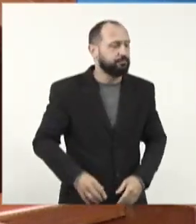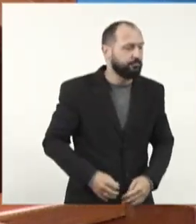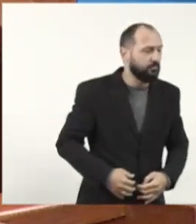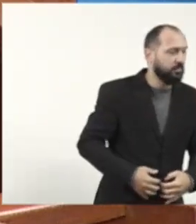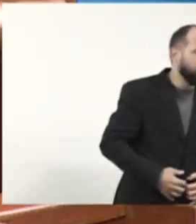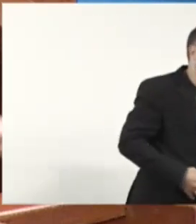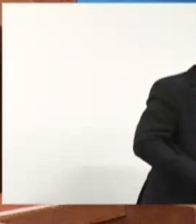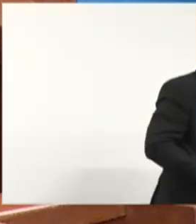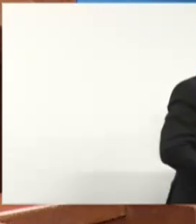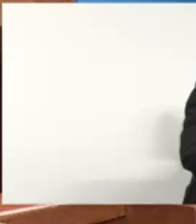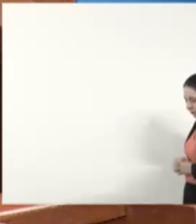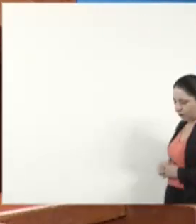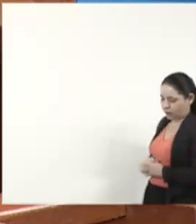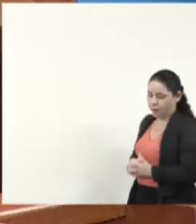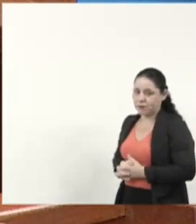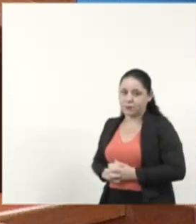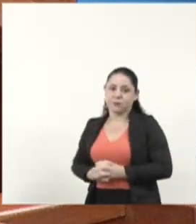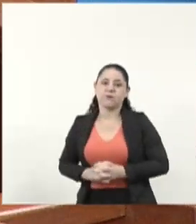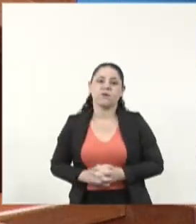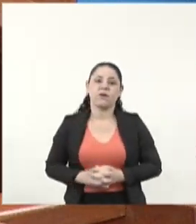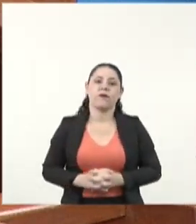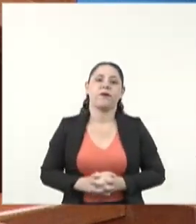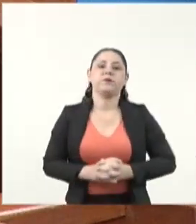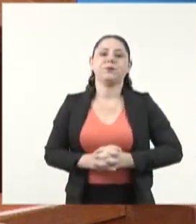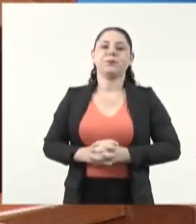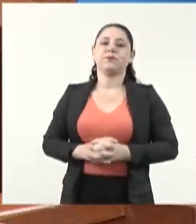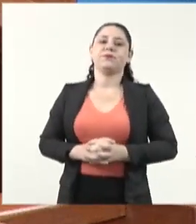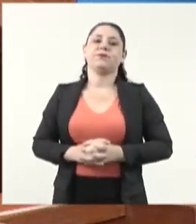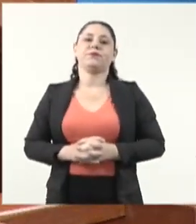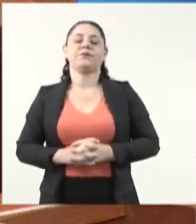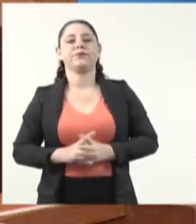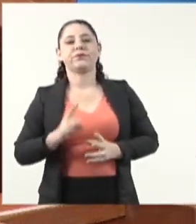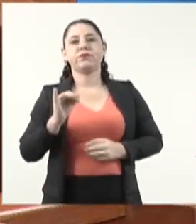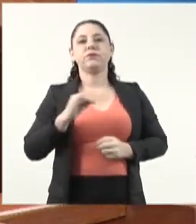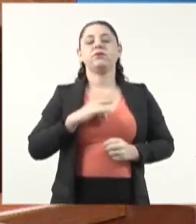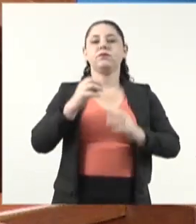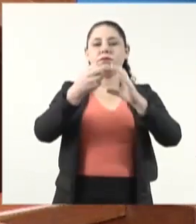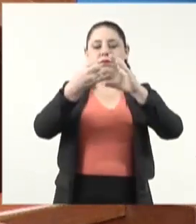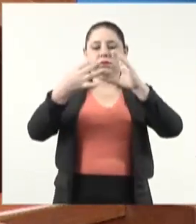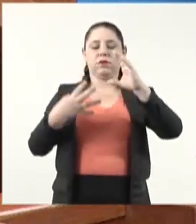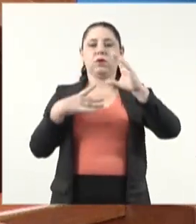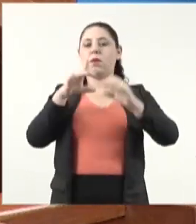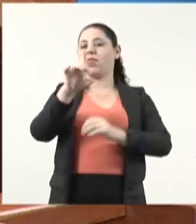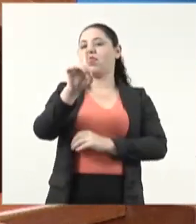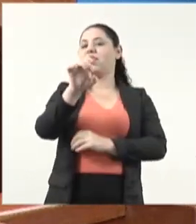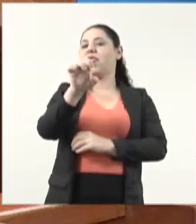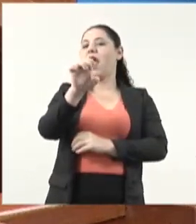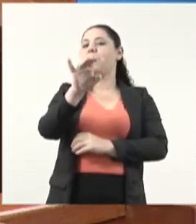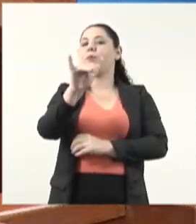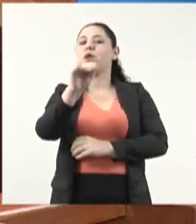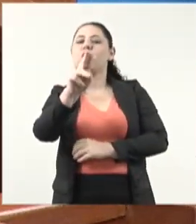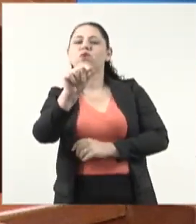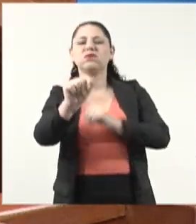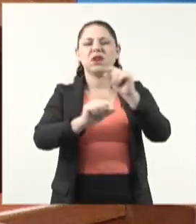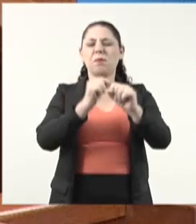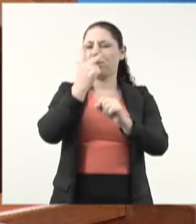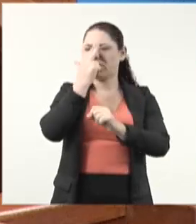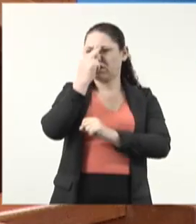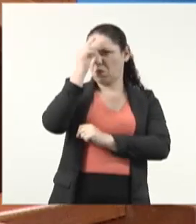for qualificar a democracia brasileira, nós vamos qualificar a democracia brasileira como uma democracia débil, em razão